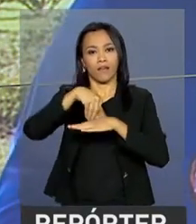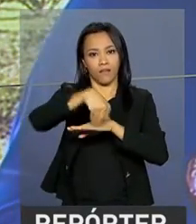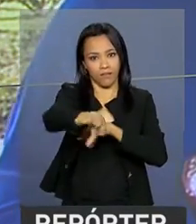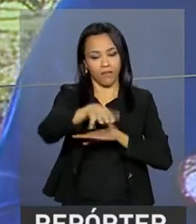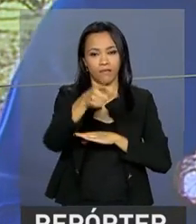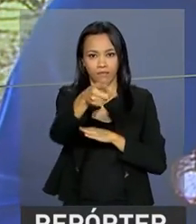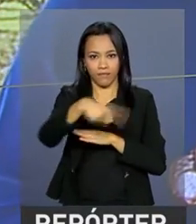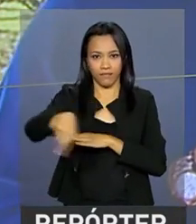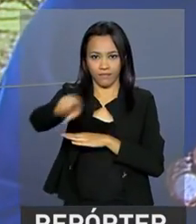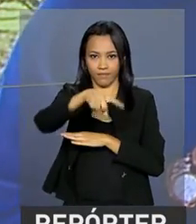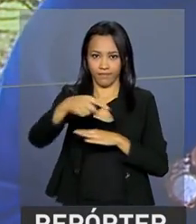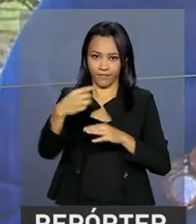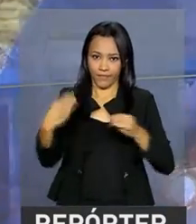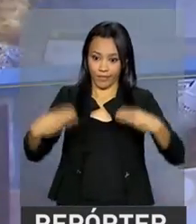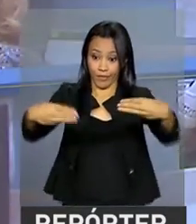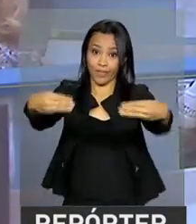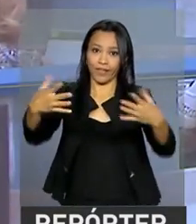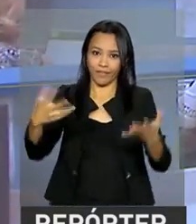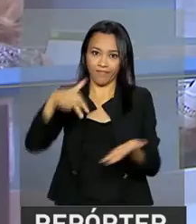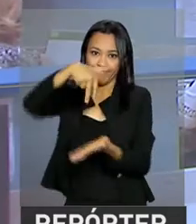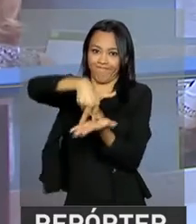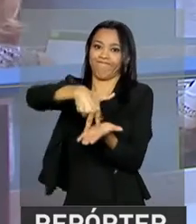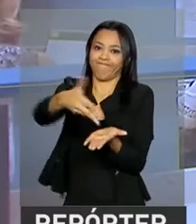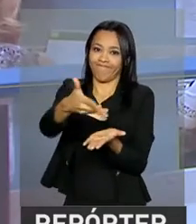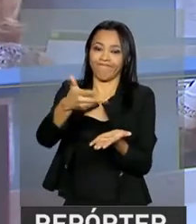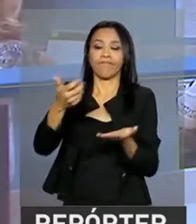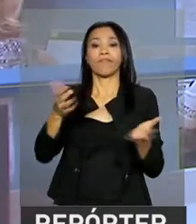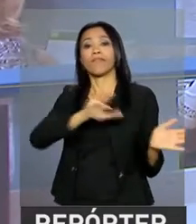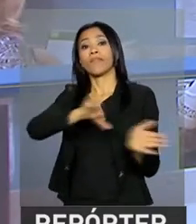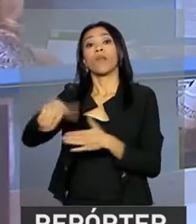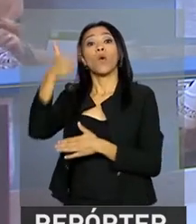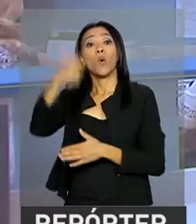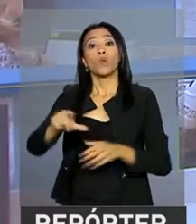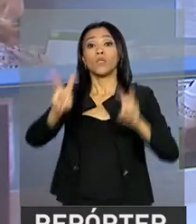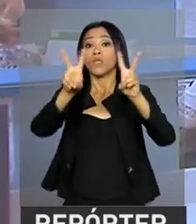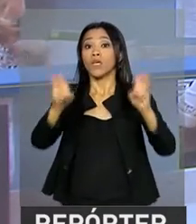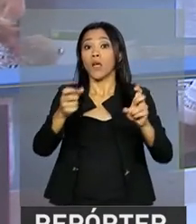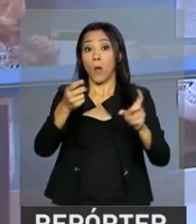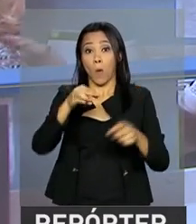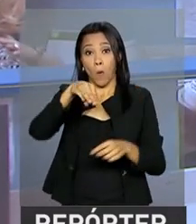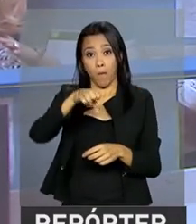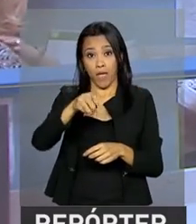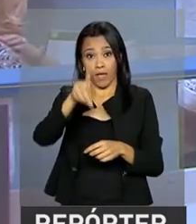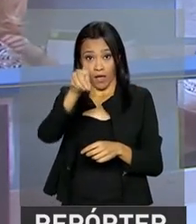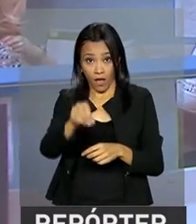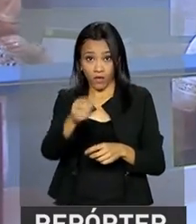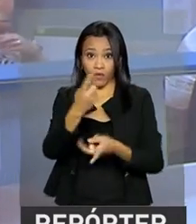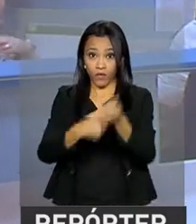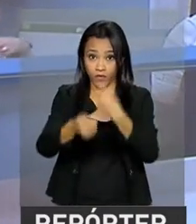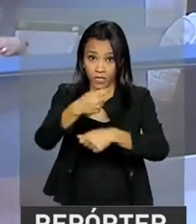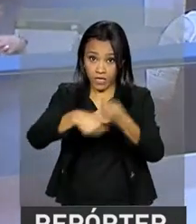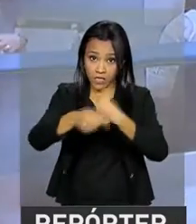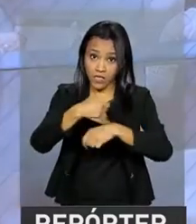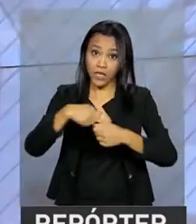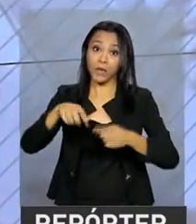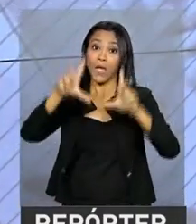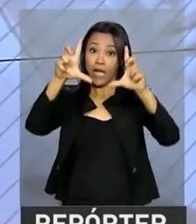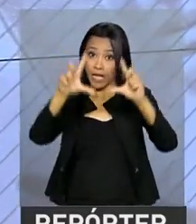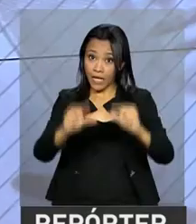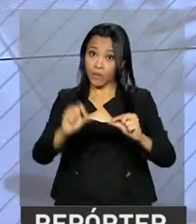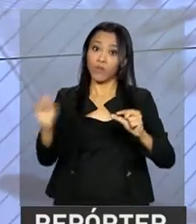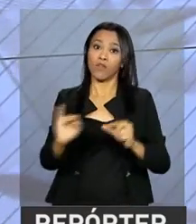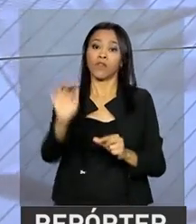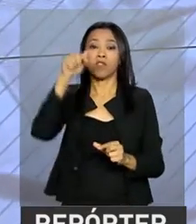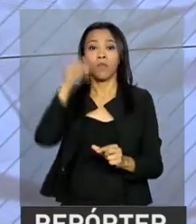da Esplanada dos Ministérios. Falar de economia agora, porque o mercado financeiro reduziu mais uma vez a previsão para a inflação no final